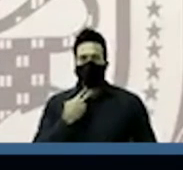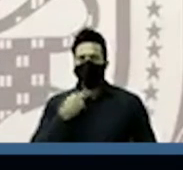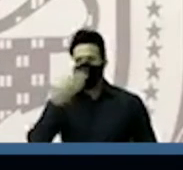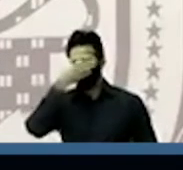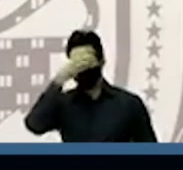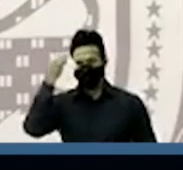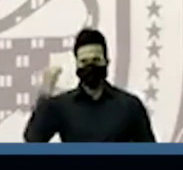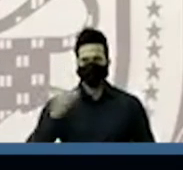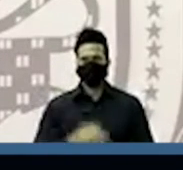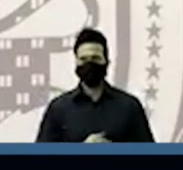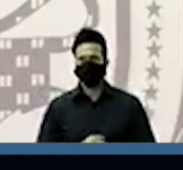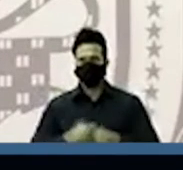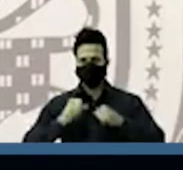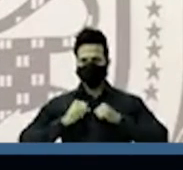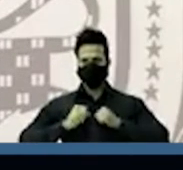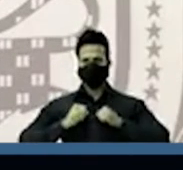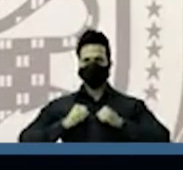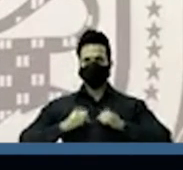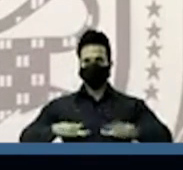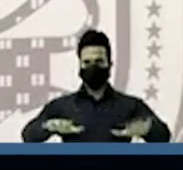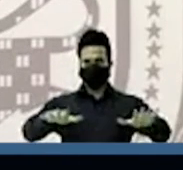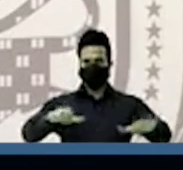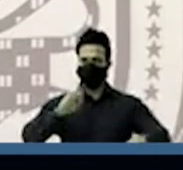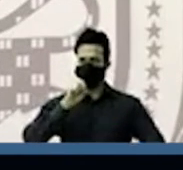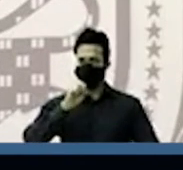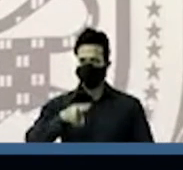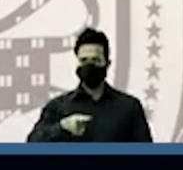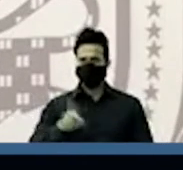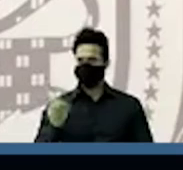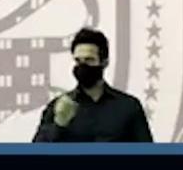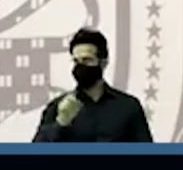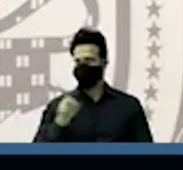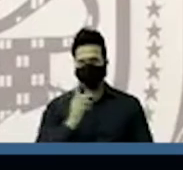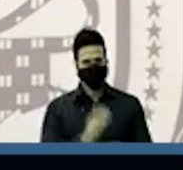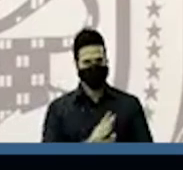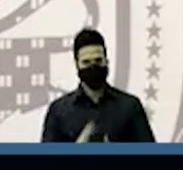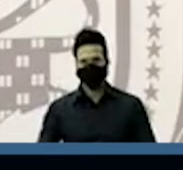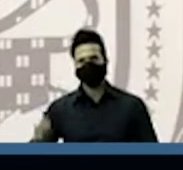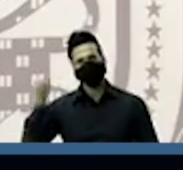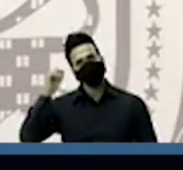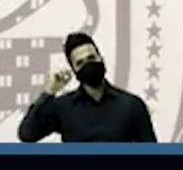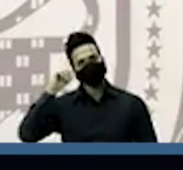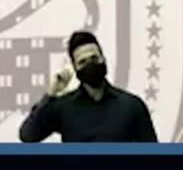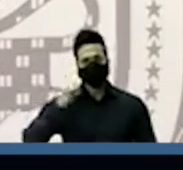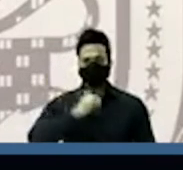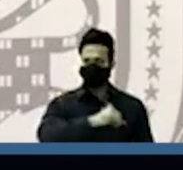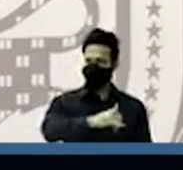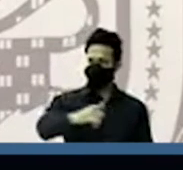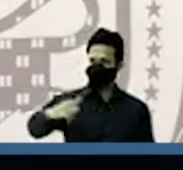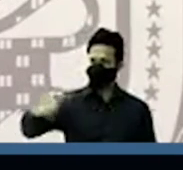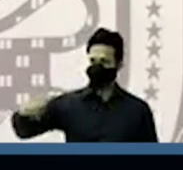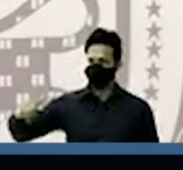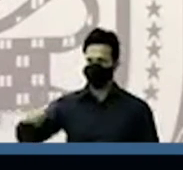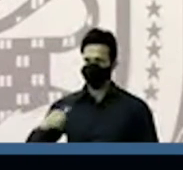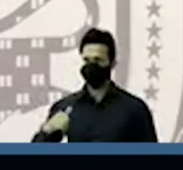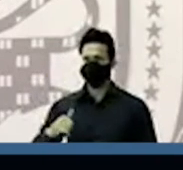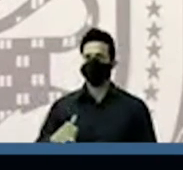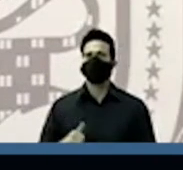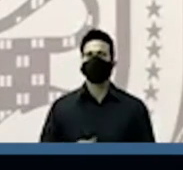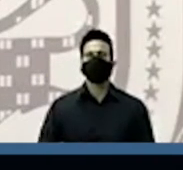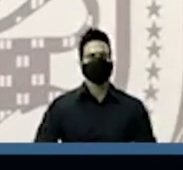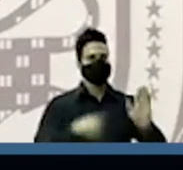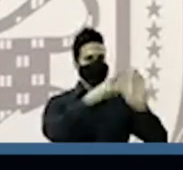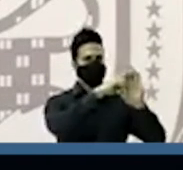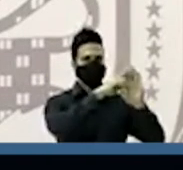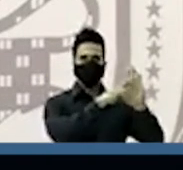não acabou, nós damos o recado aqui praticamente diariamente, nós falamos que as regras precisam